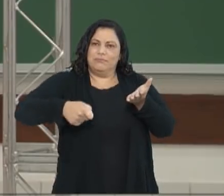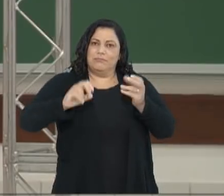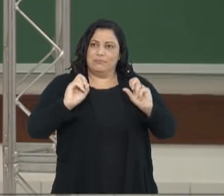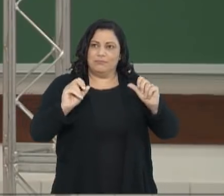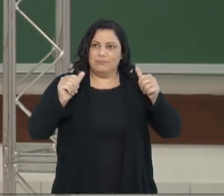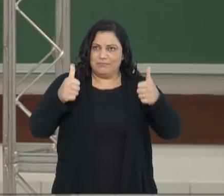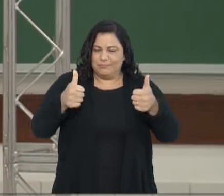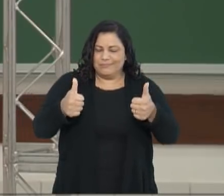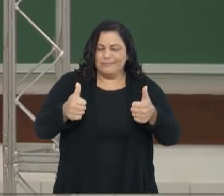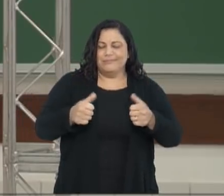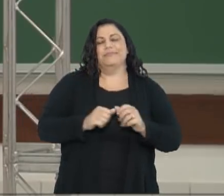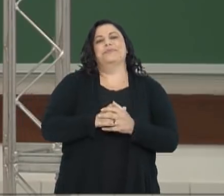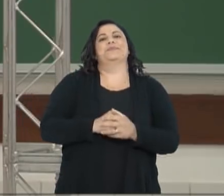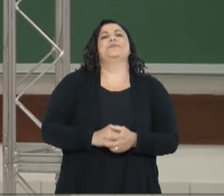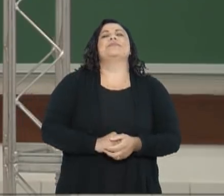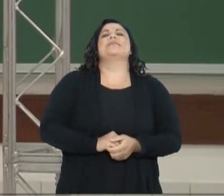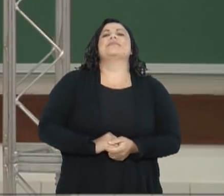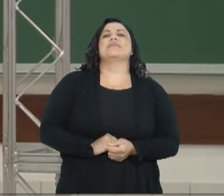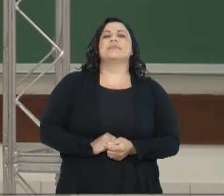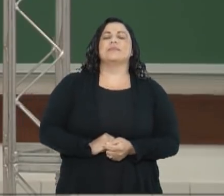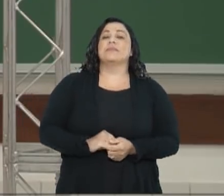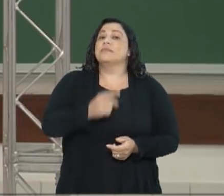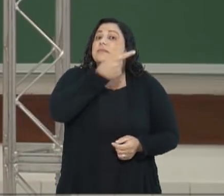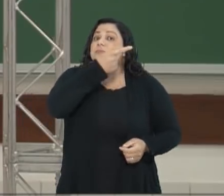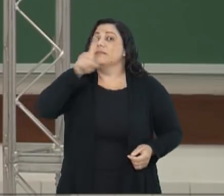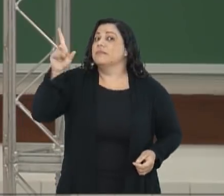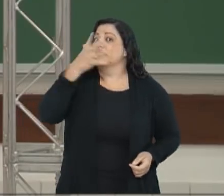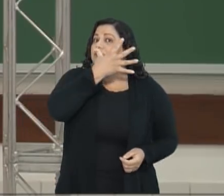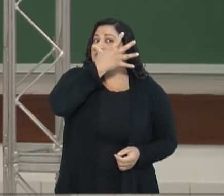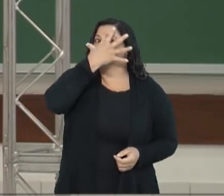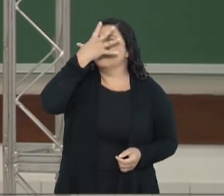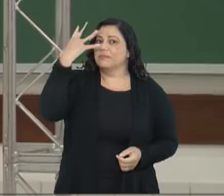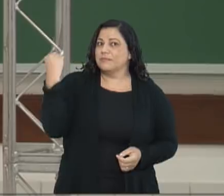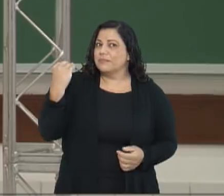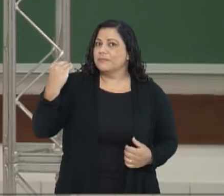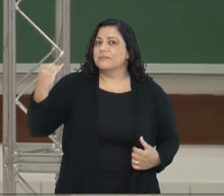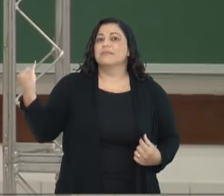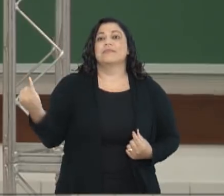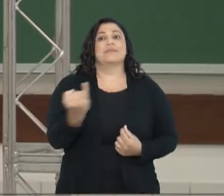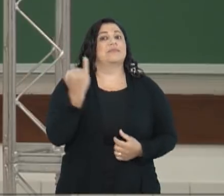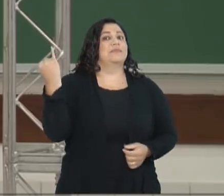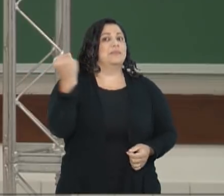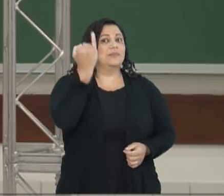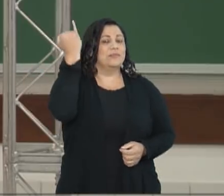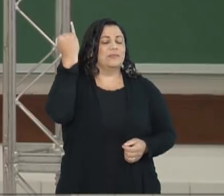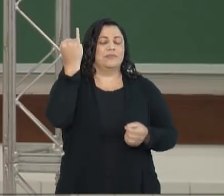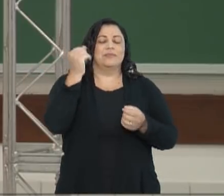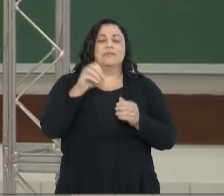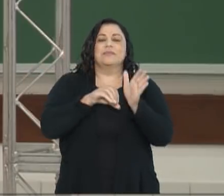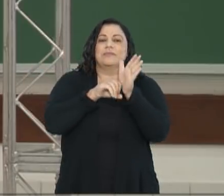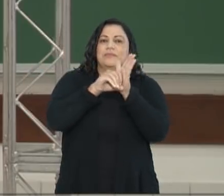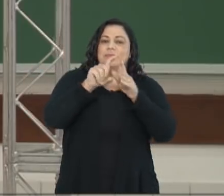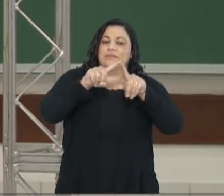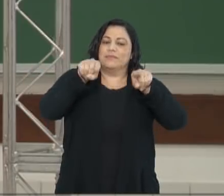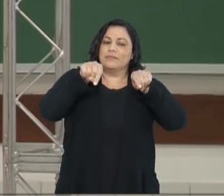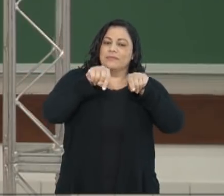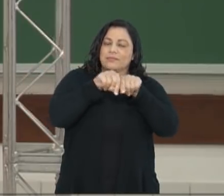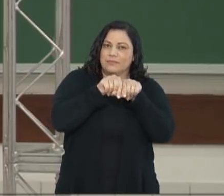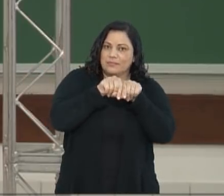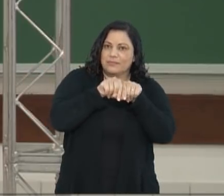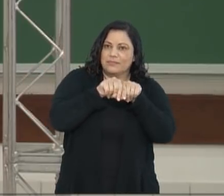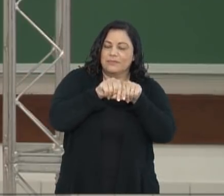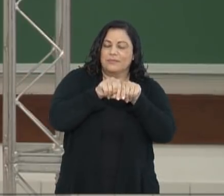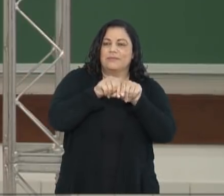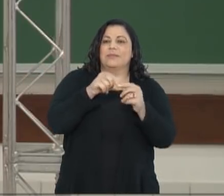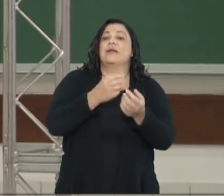aí do que a gente trabalhar ao longo da aula. Não esqueçam que é importantíssimo registrar a presença no aplicativo, lá no Classroom,